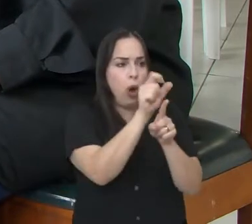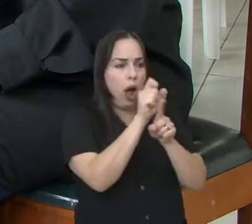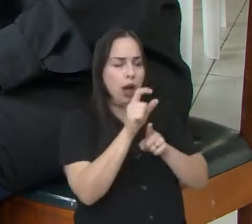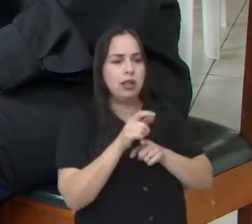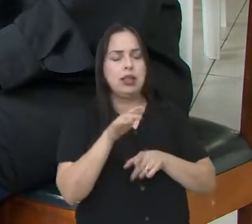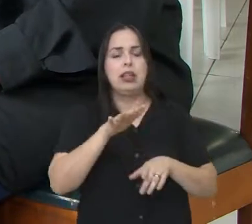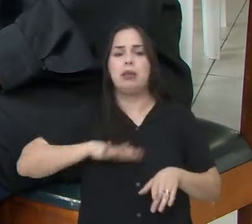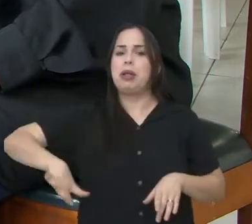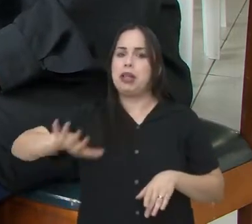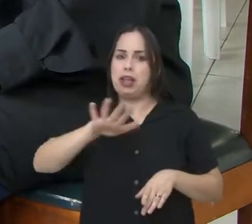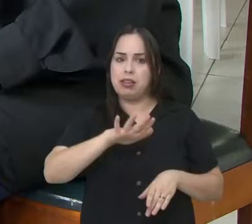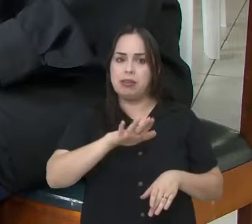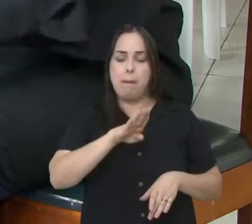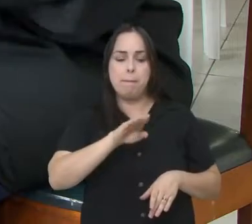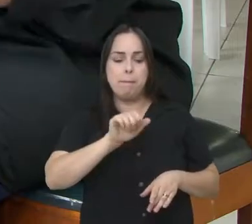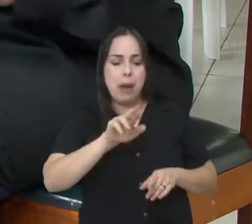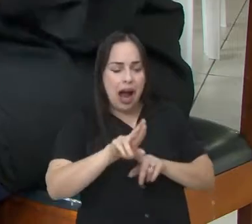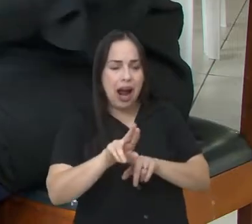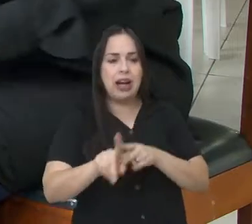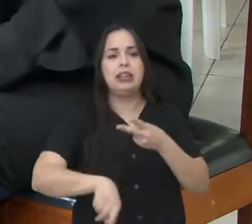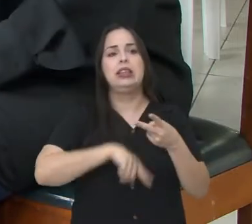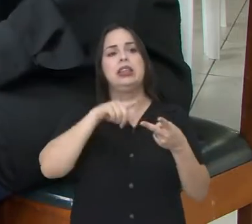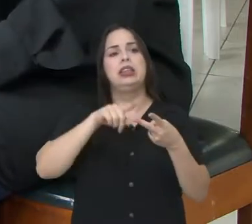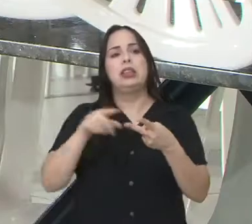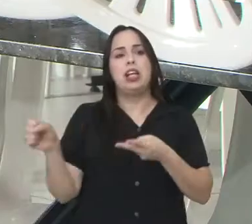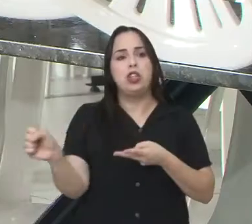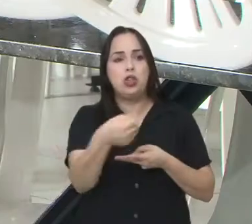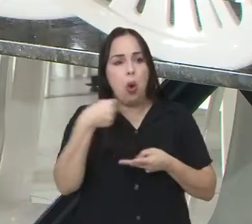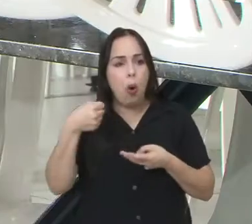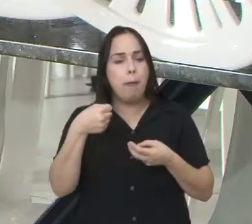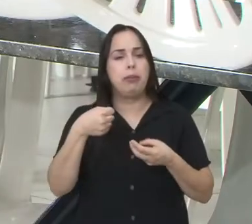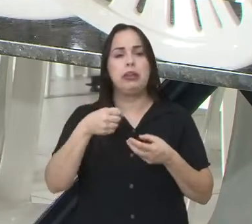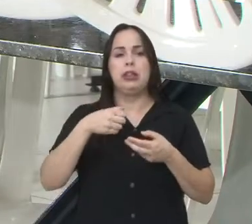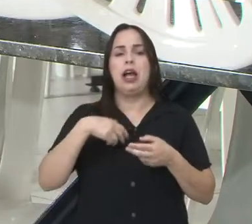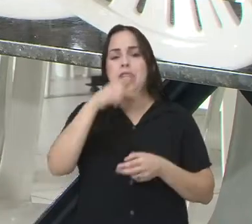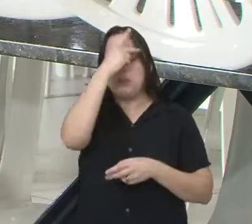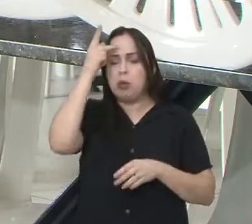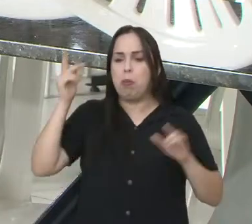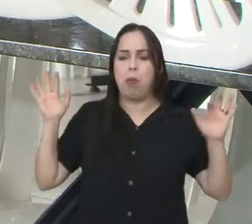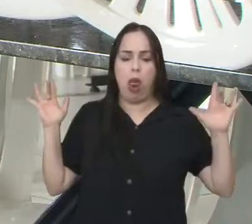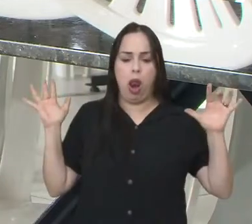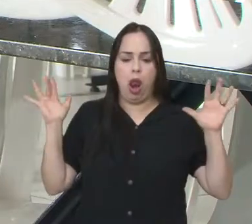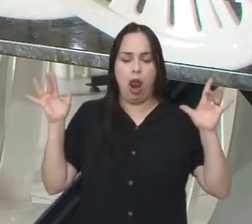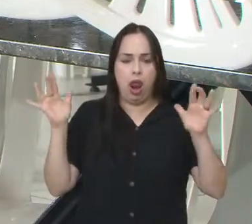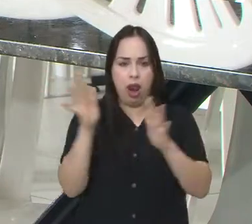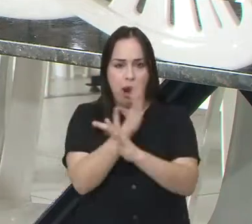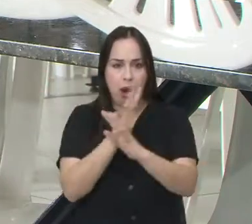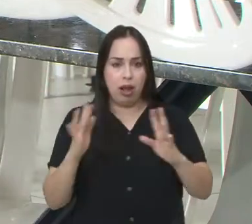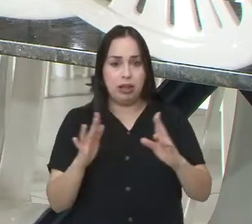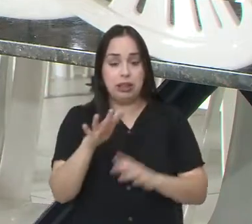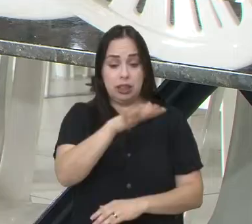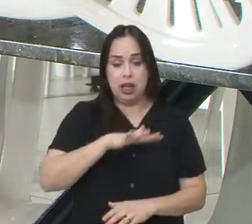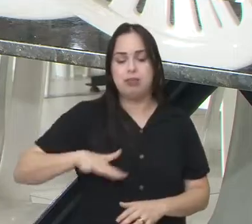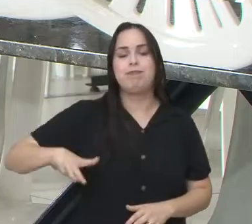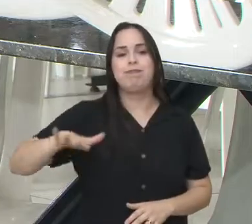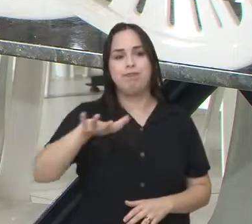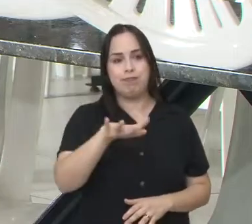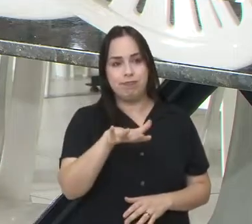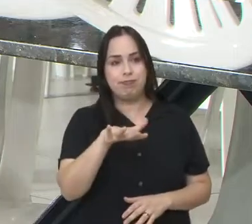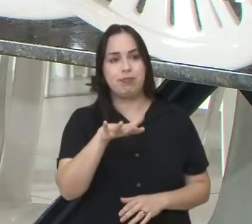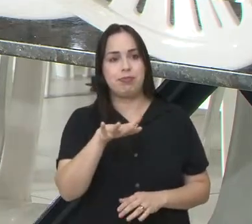vários barzinhos, tá? Choperia, bastante movimentado, então o bairro São Dimas